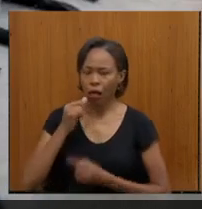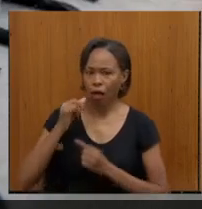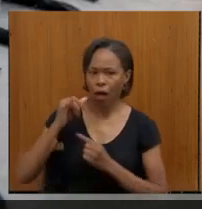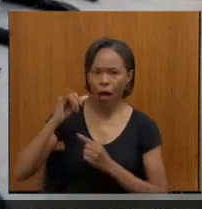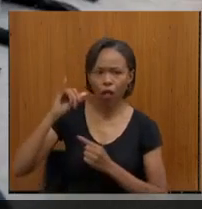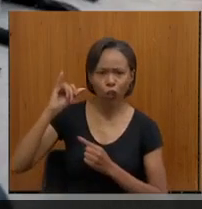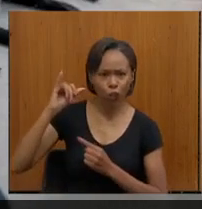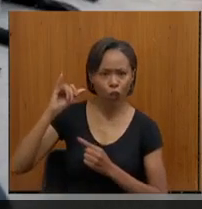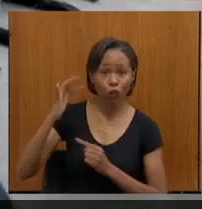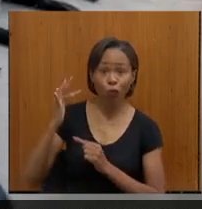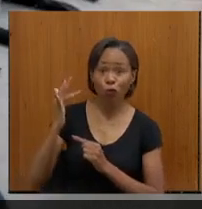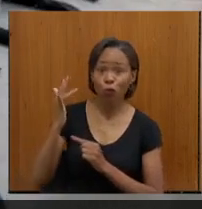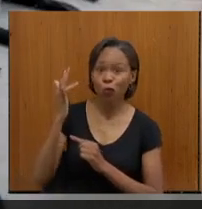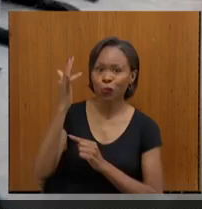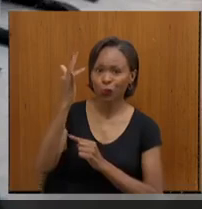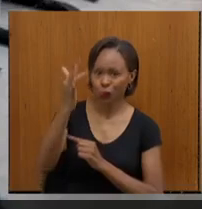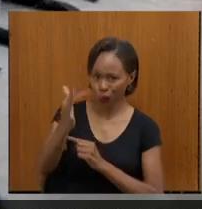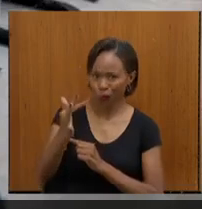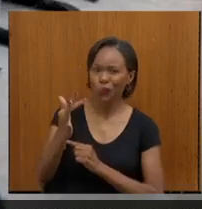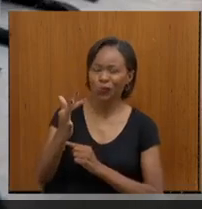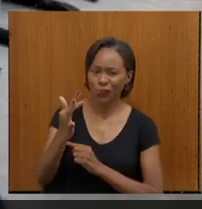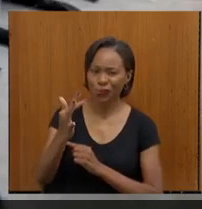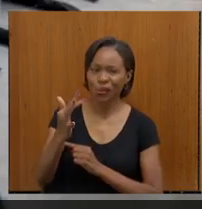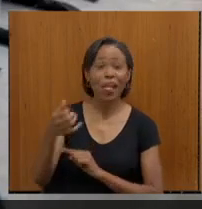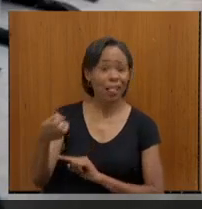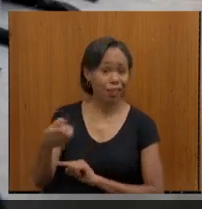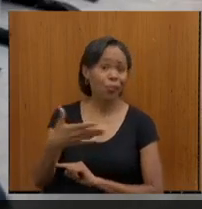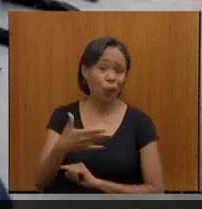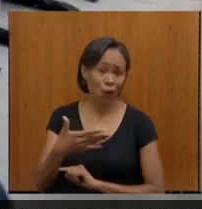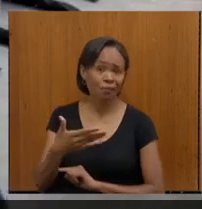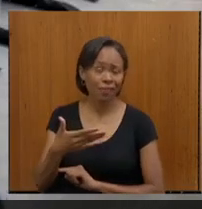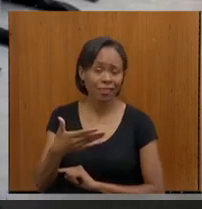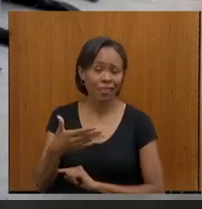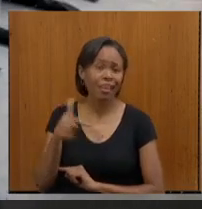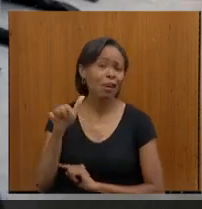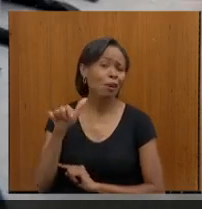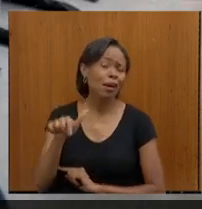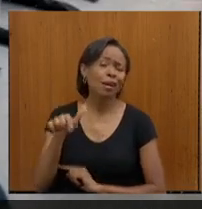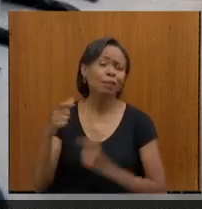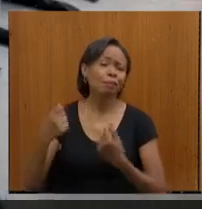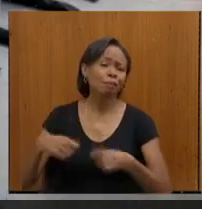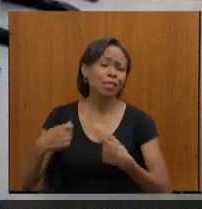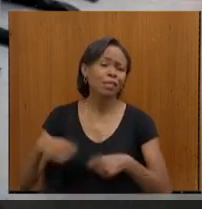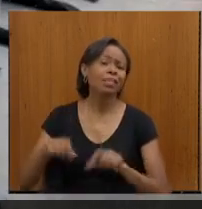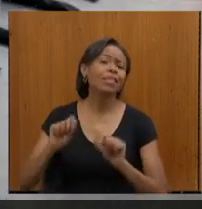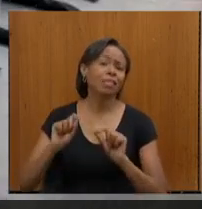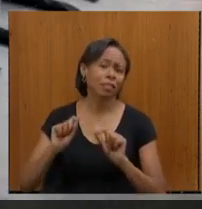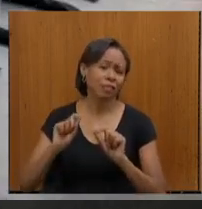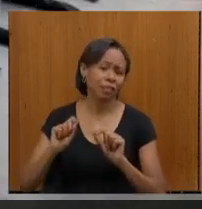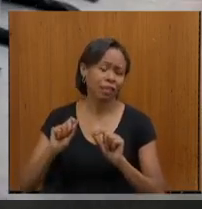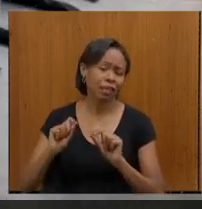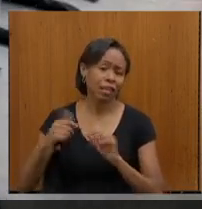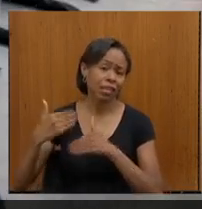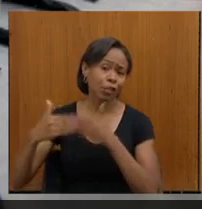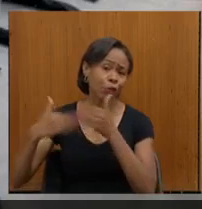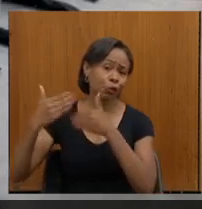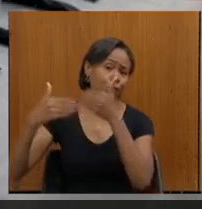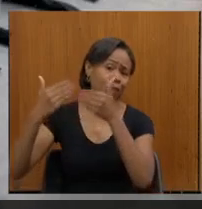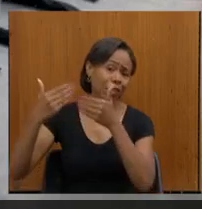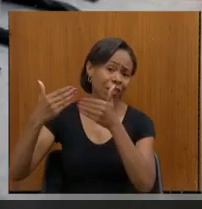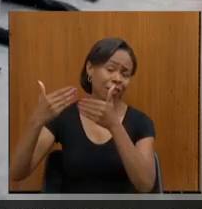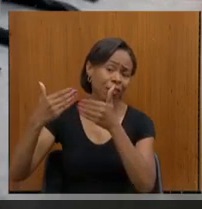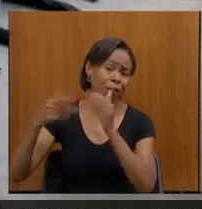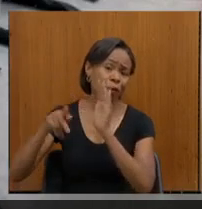do futuro depende do crescimento e da disponibilidade das energias